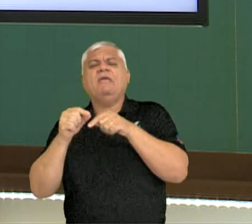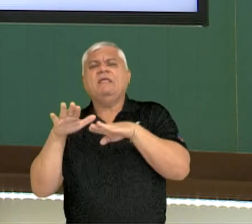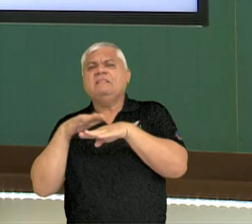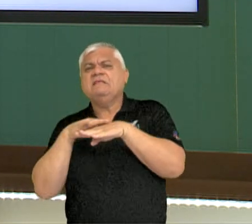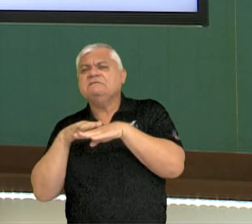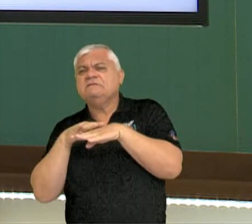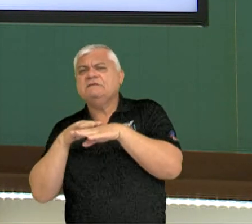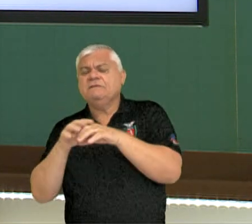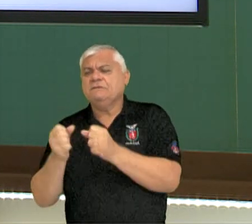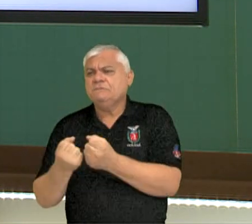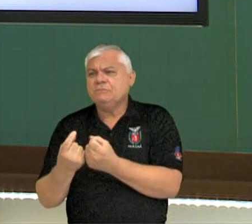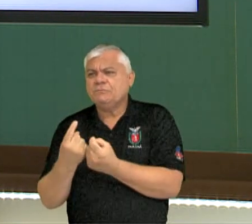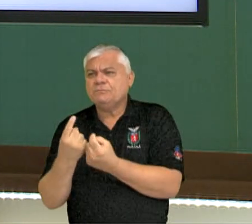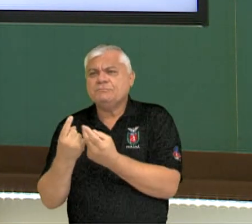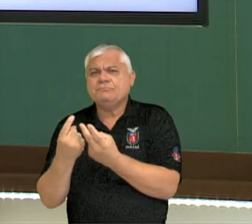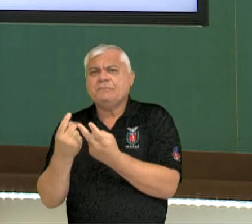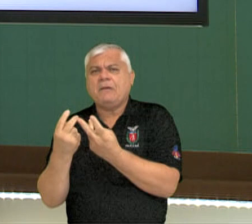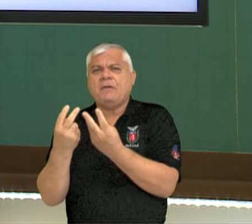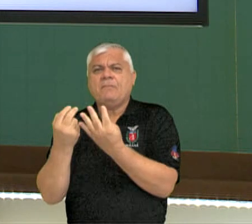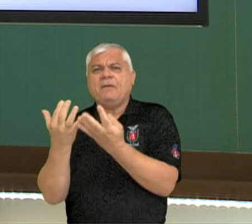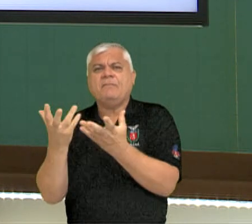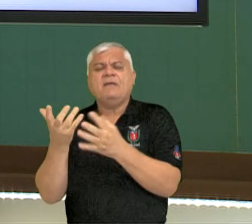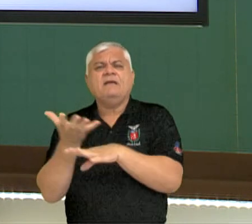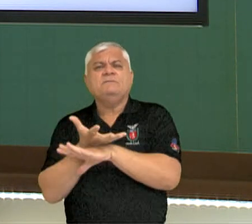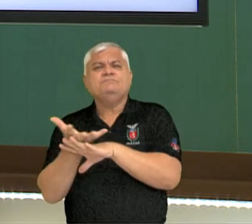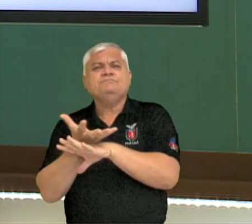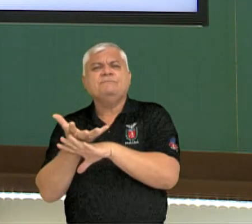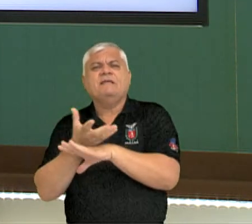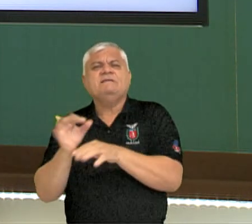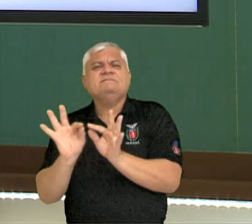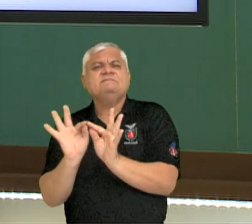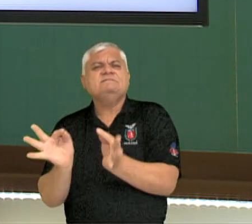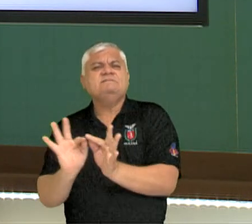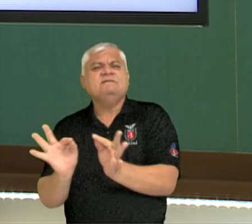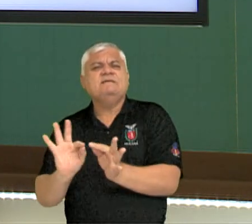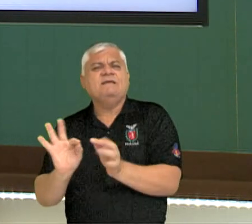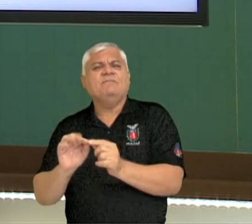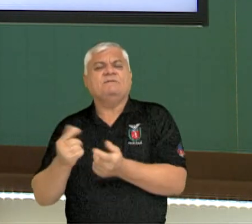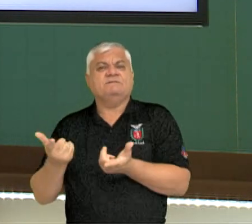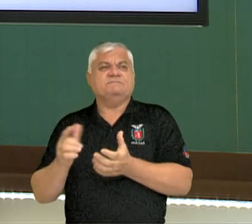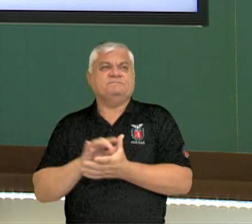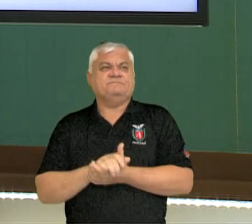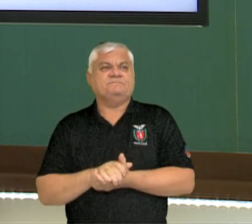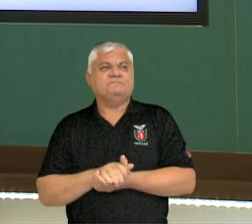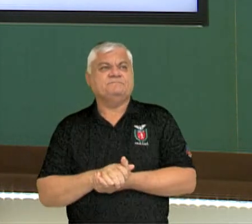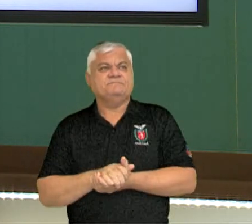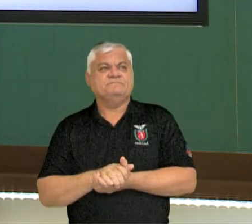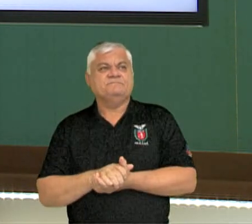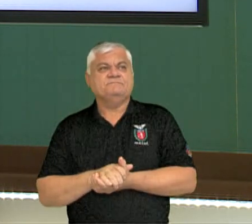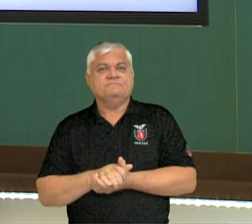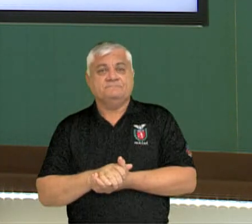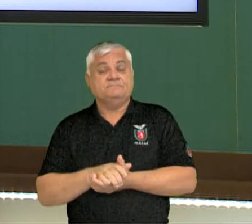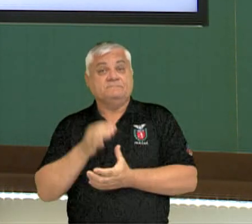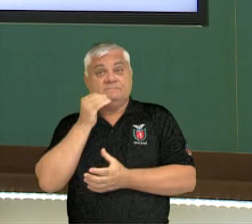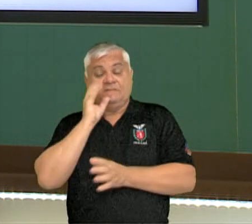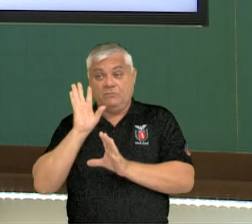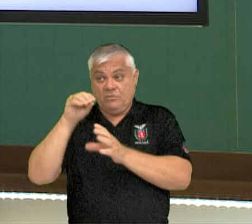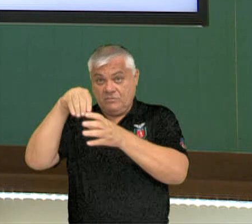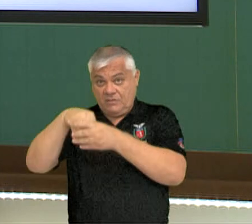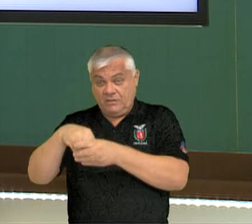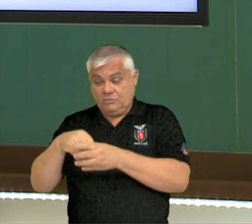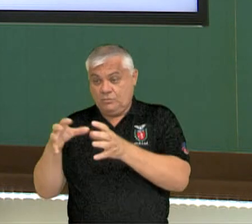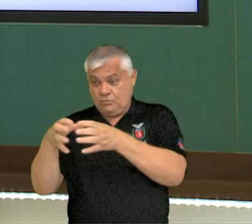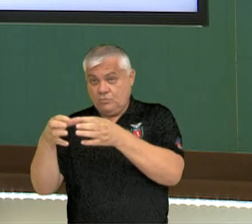que dão origem, então, a esse grupo tão simples de plantas que vão ser analisadas. Dentro das